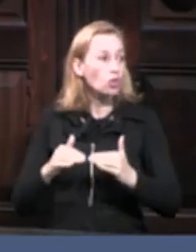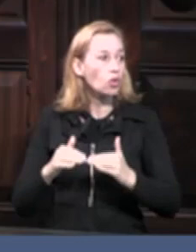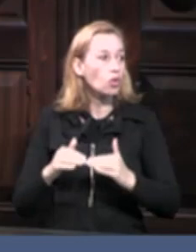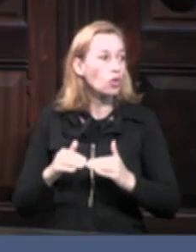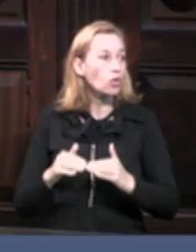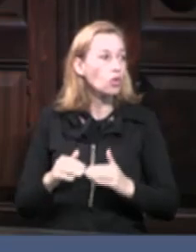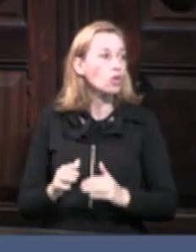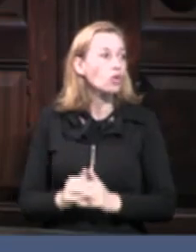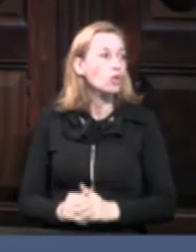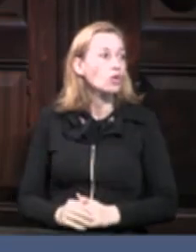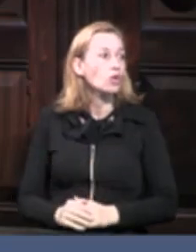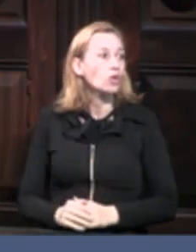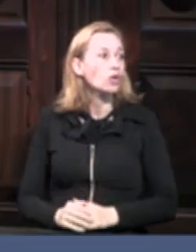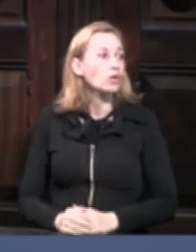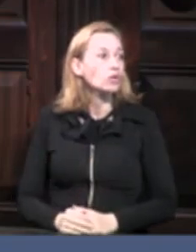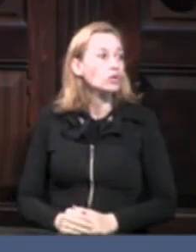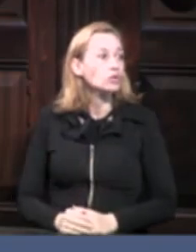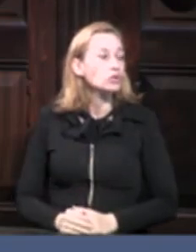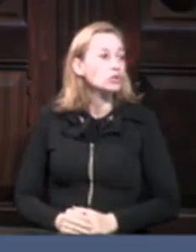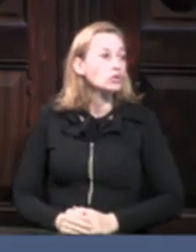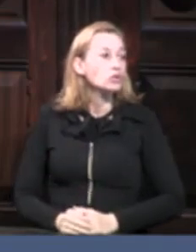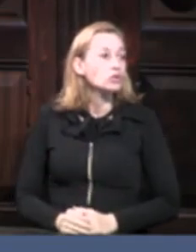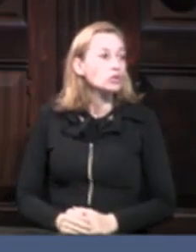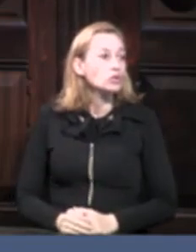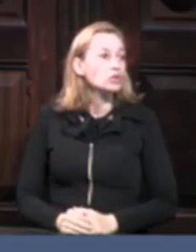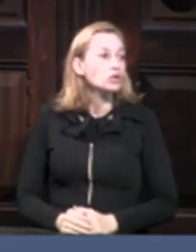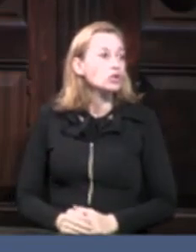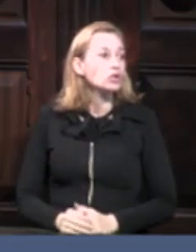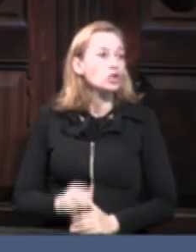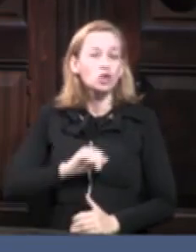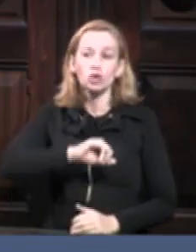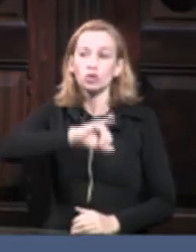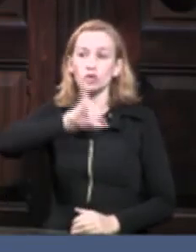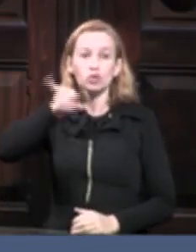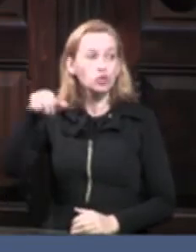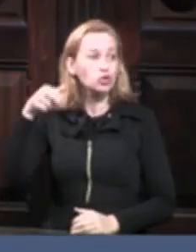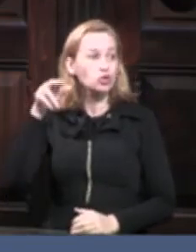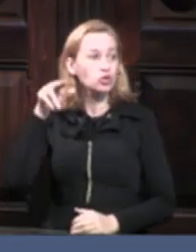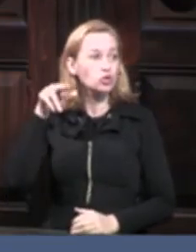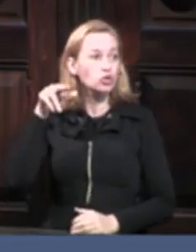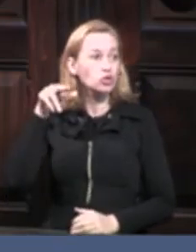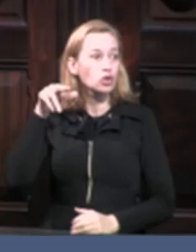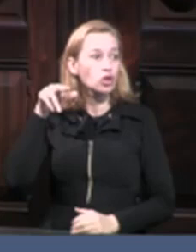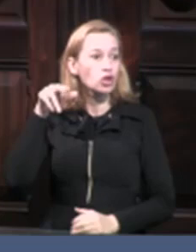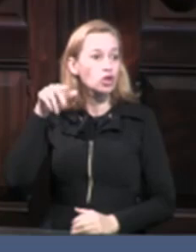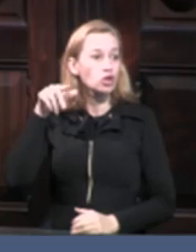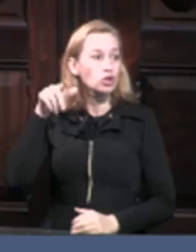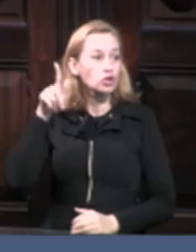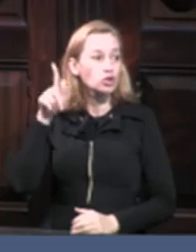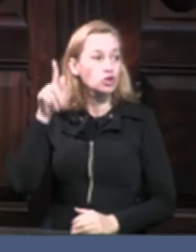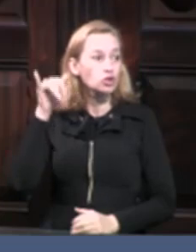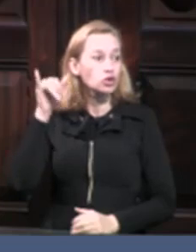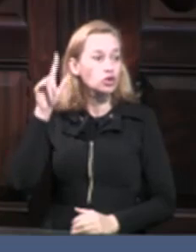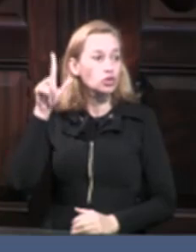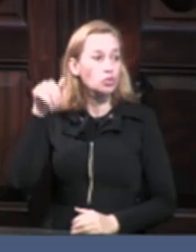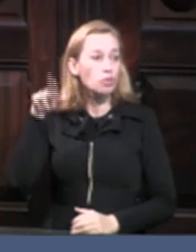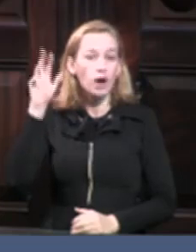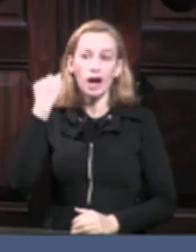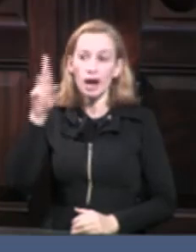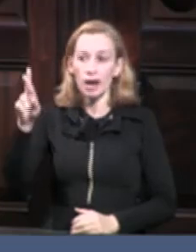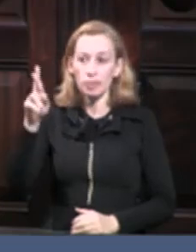caiu para o ministro Gilmar Mendes, de uma lei aprovada por essa casa, de minha